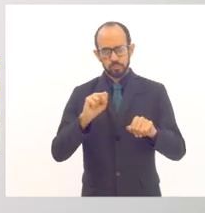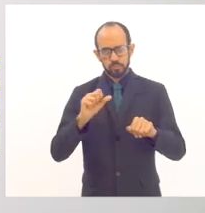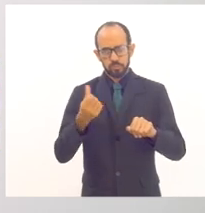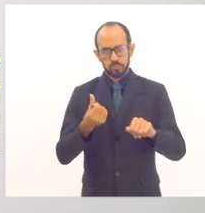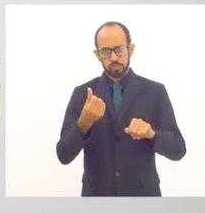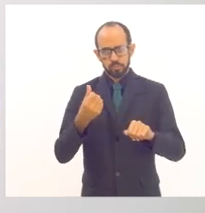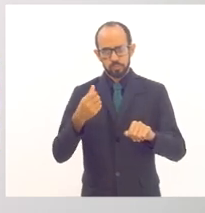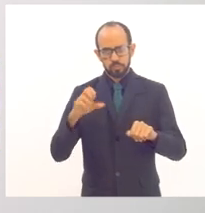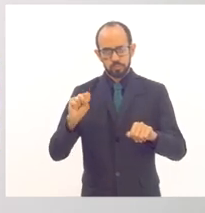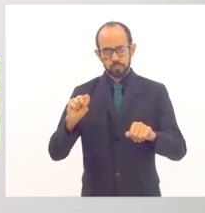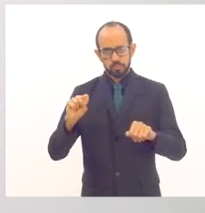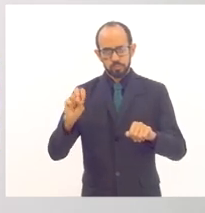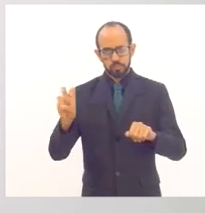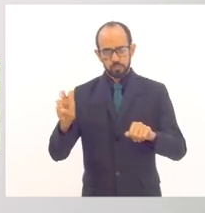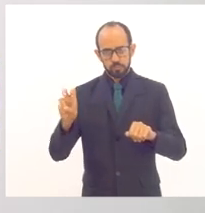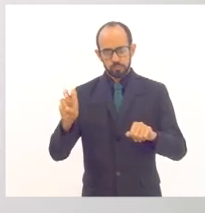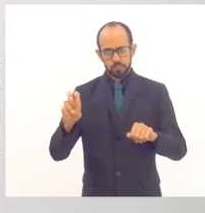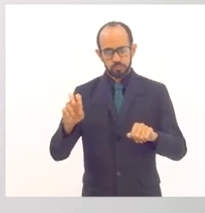8.685.